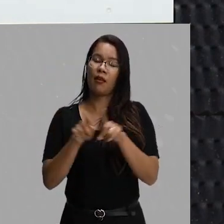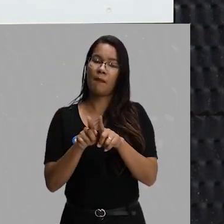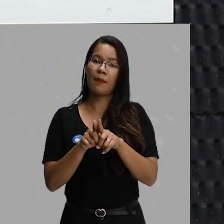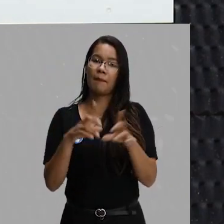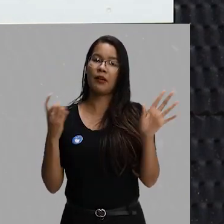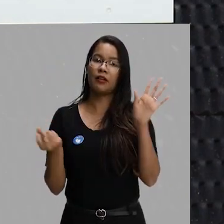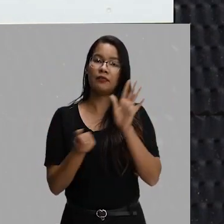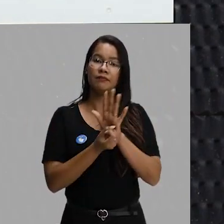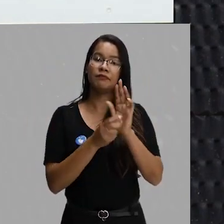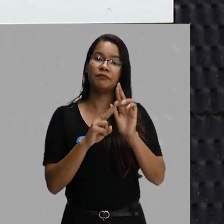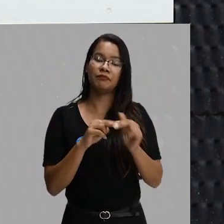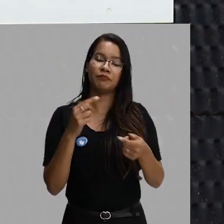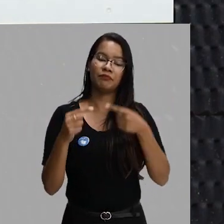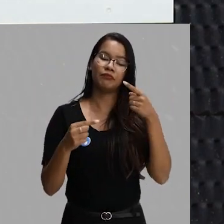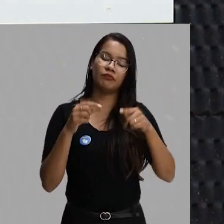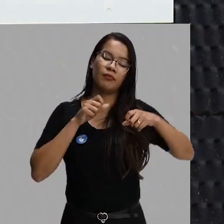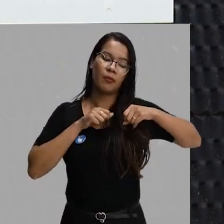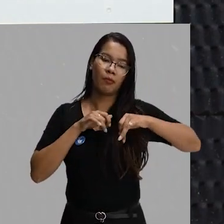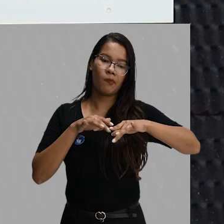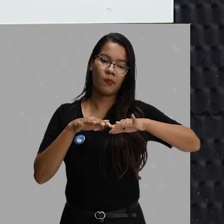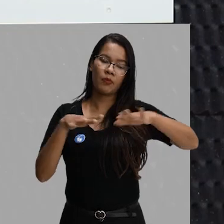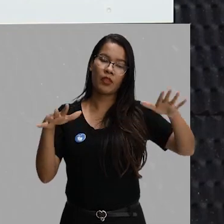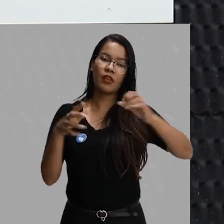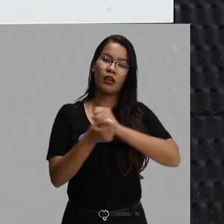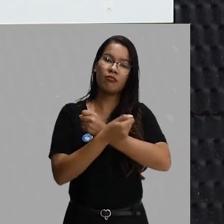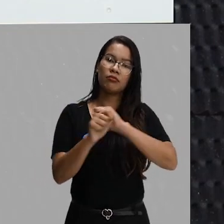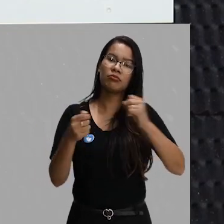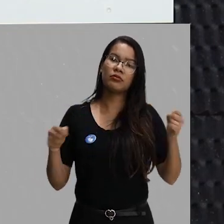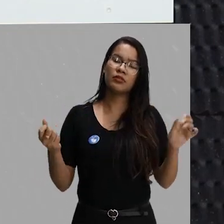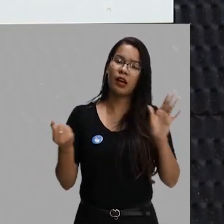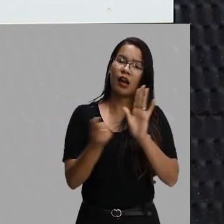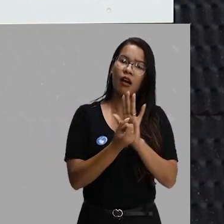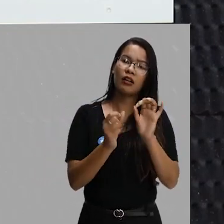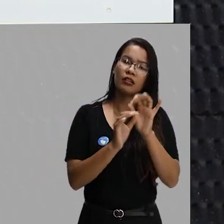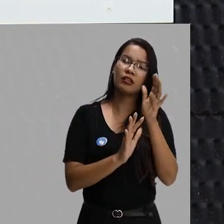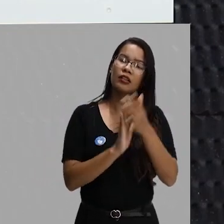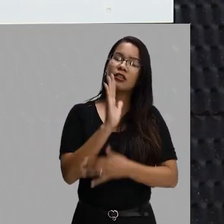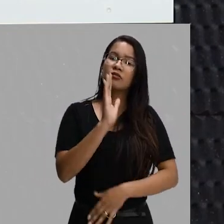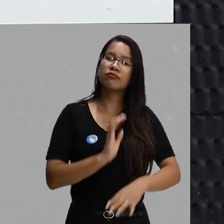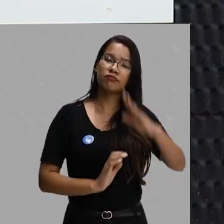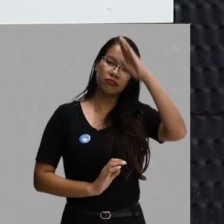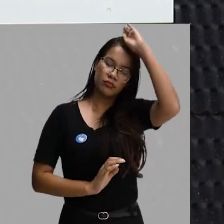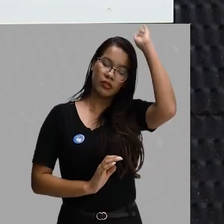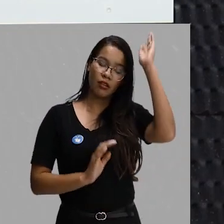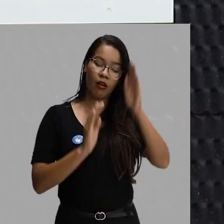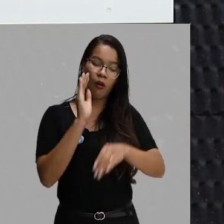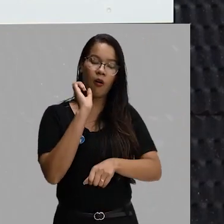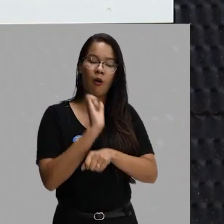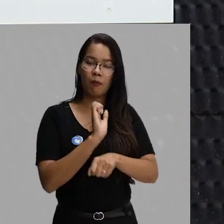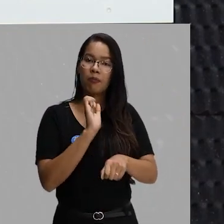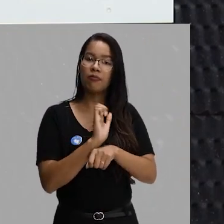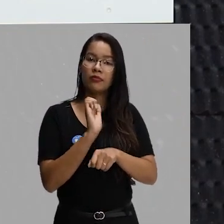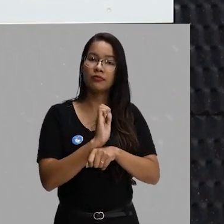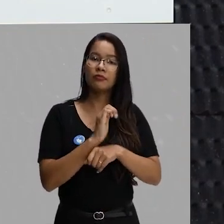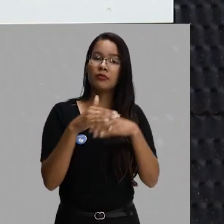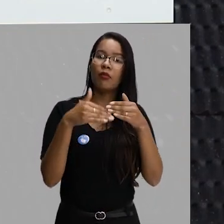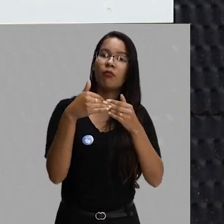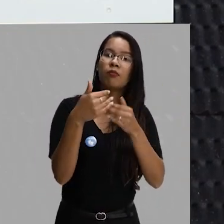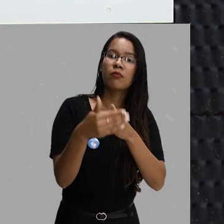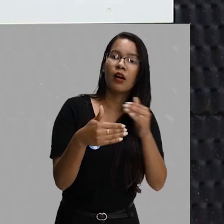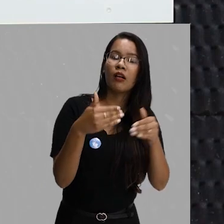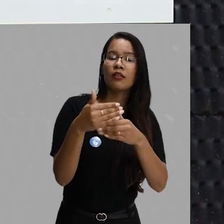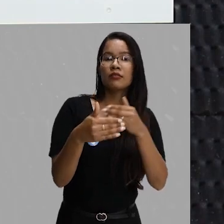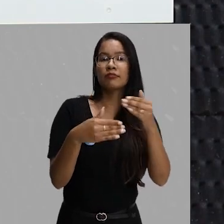política expansionista. Essa é uma das grandes marcas da formação do Estado romano durante o período